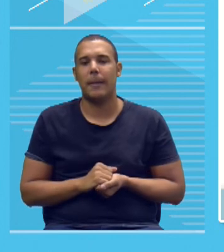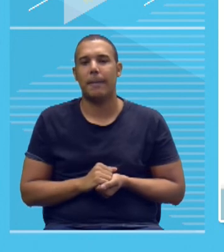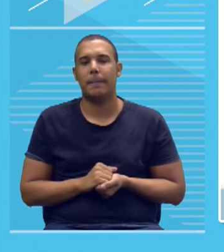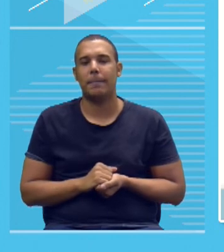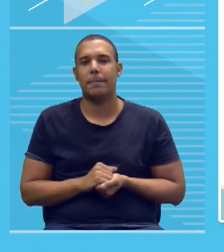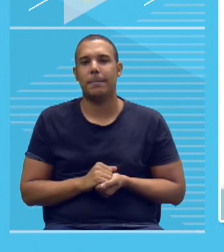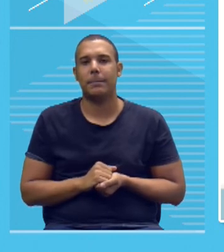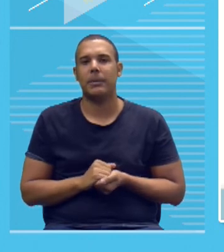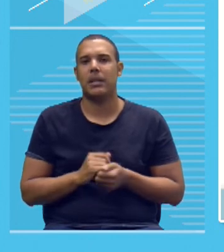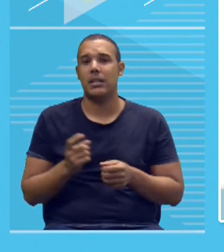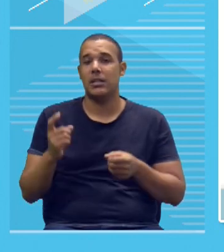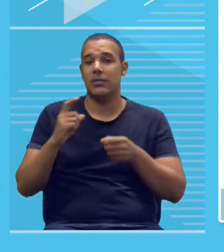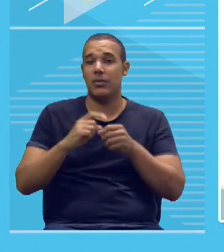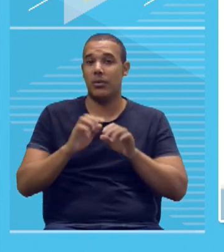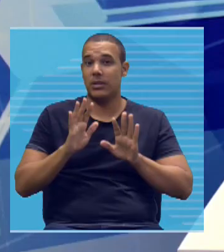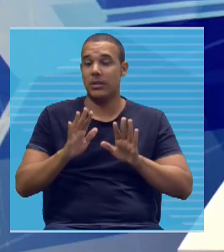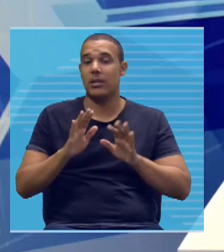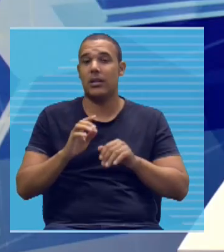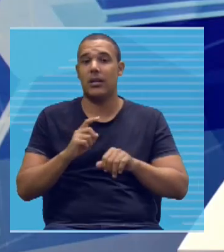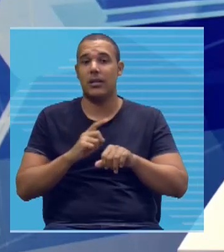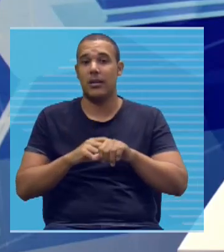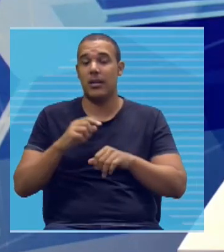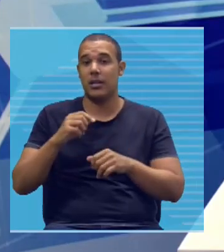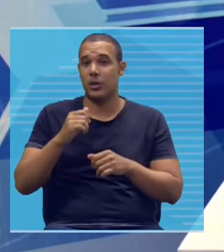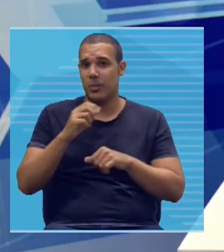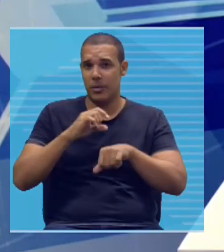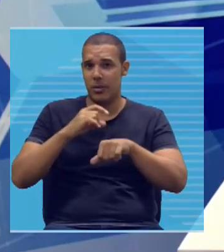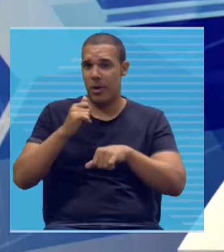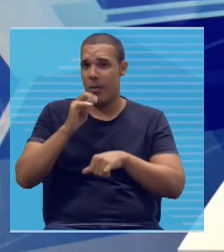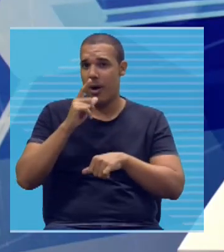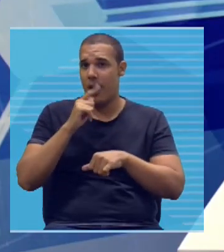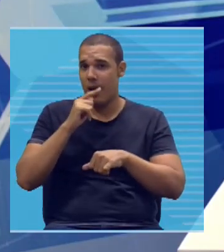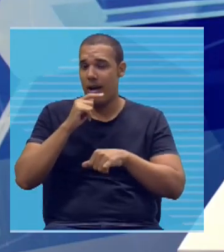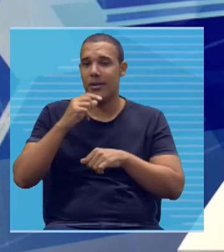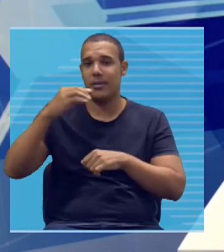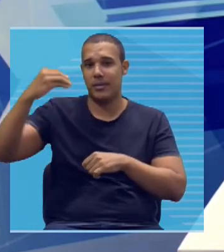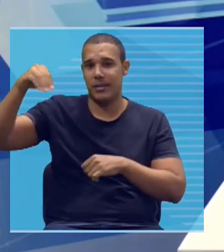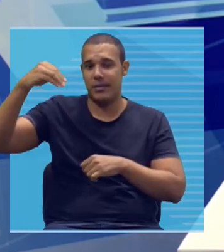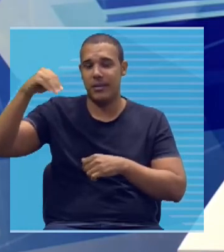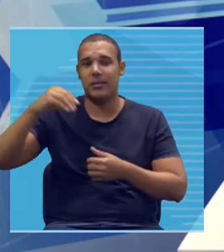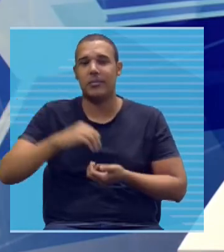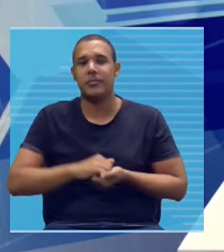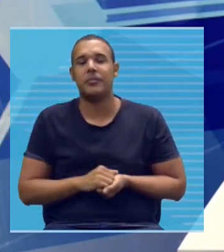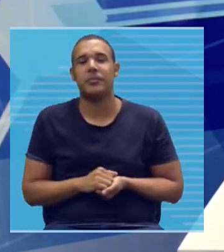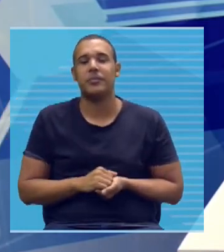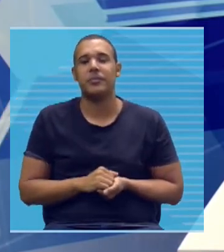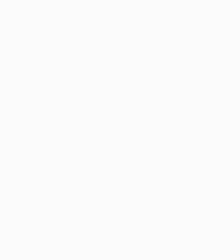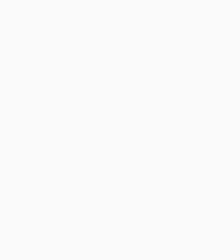respirada Tá bom a gente volta já não há intervalo não vai embora até daqui a pouquinho 1